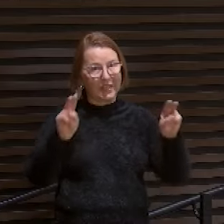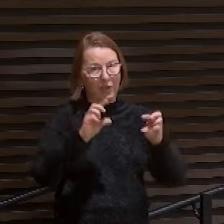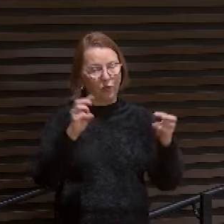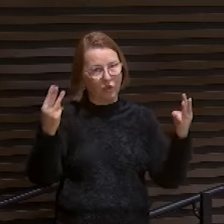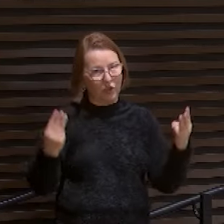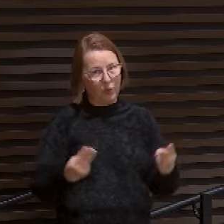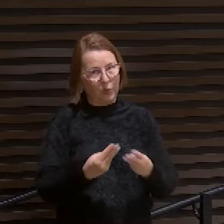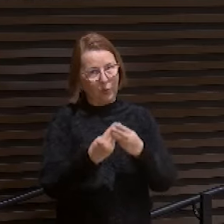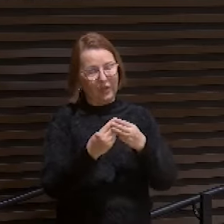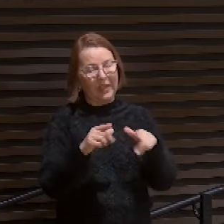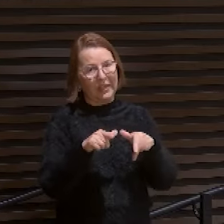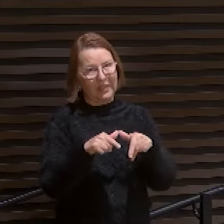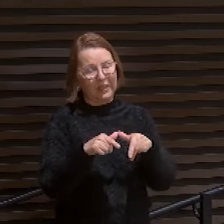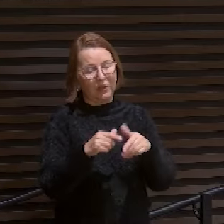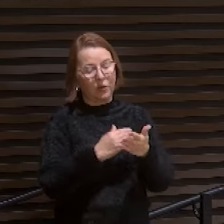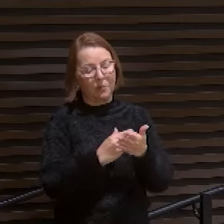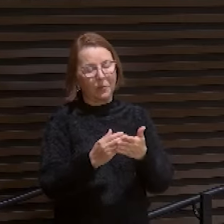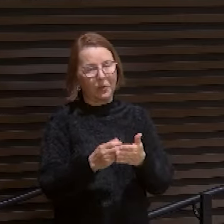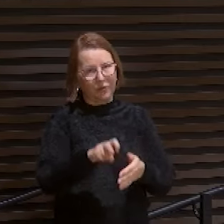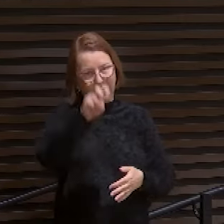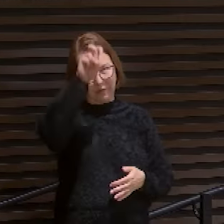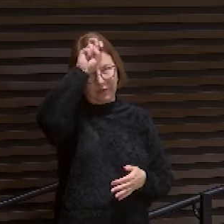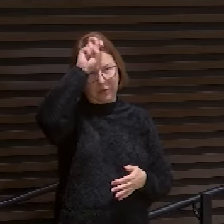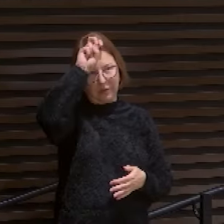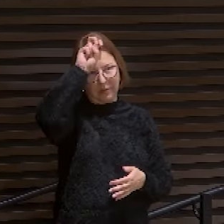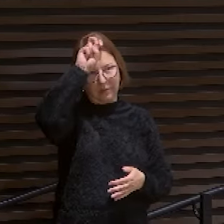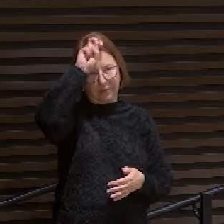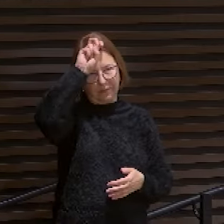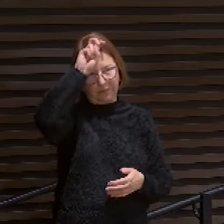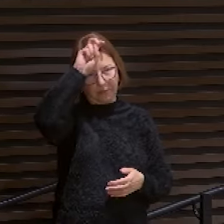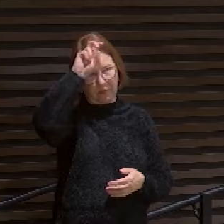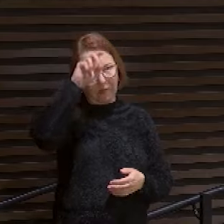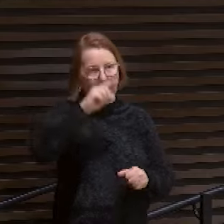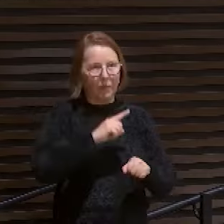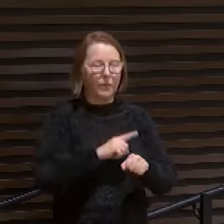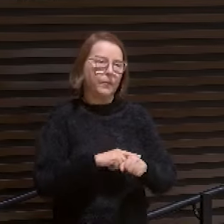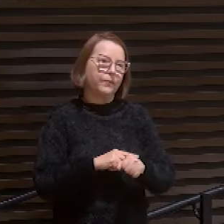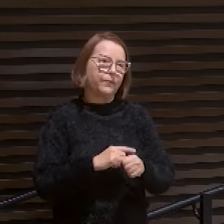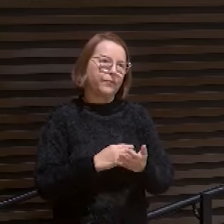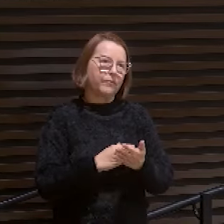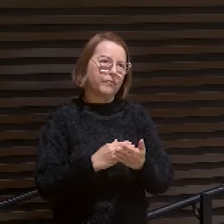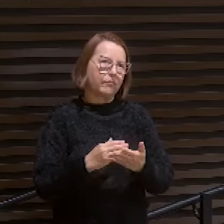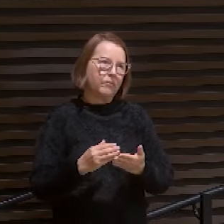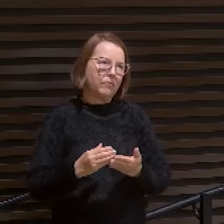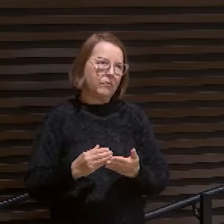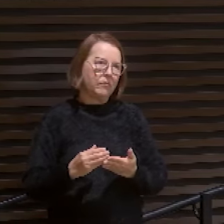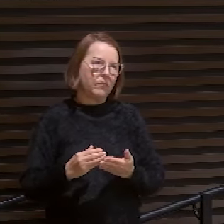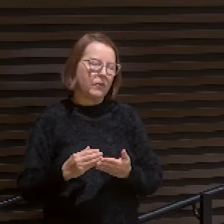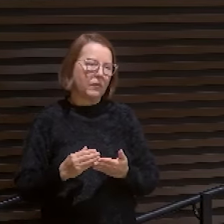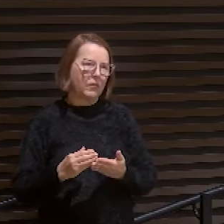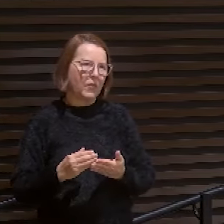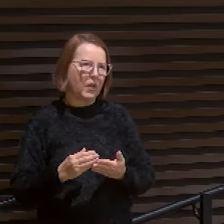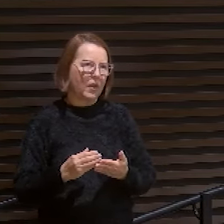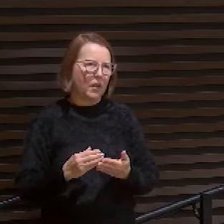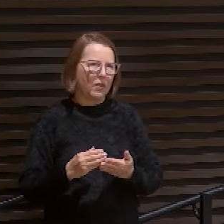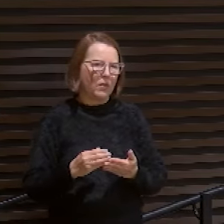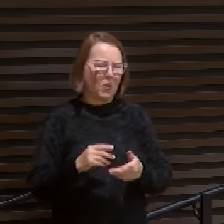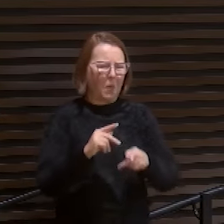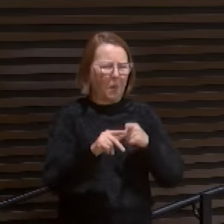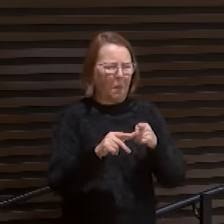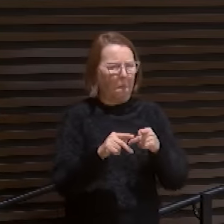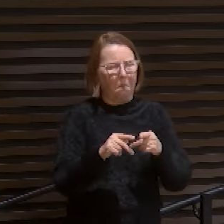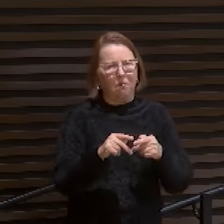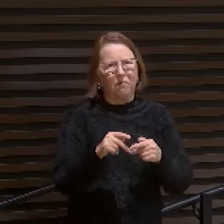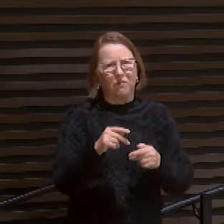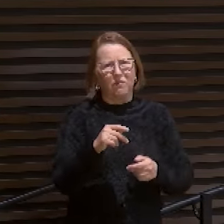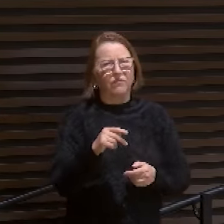Israel começou no Egito, quando começaram a apalpar os seios das meninas, as